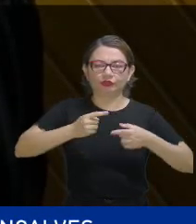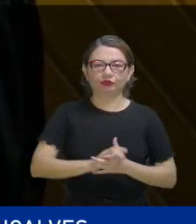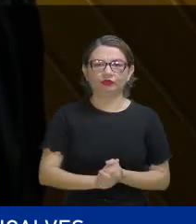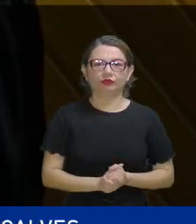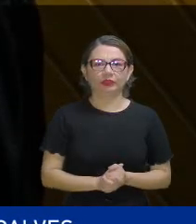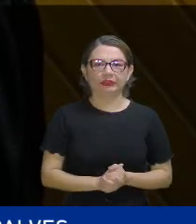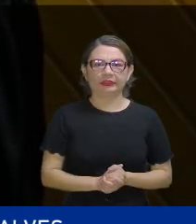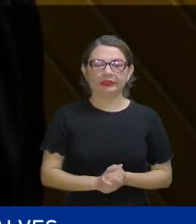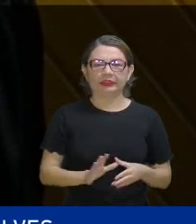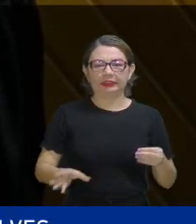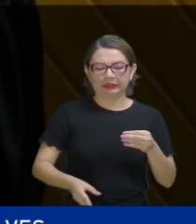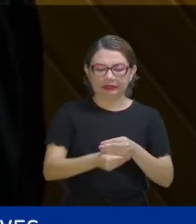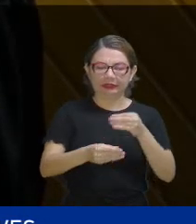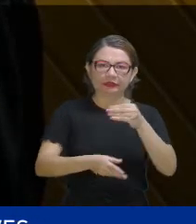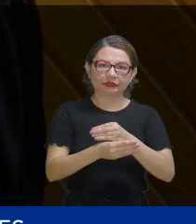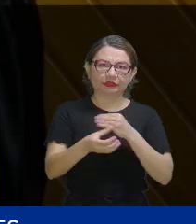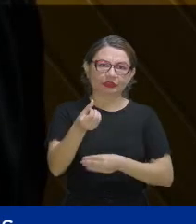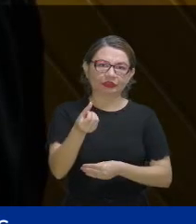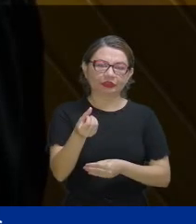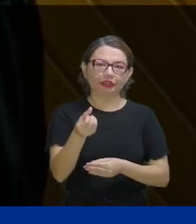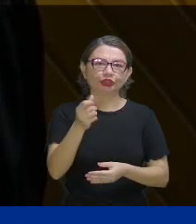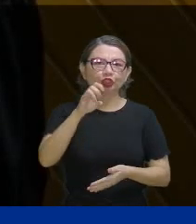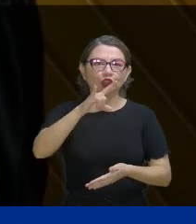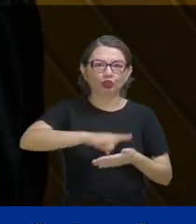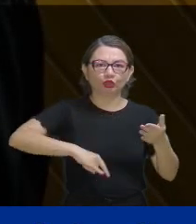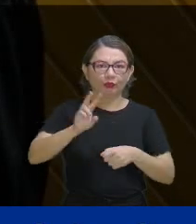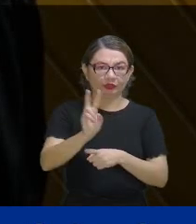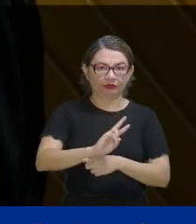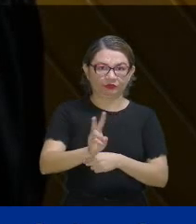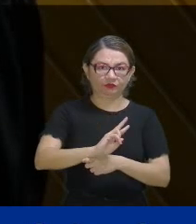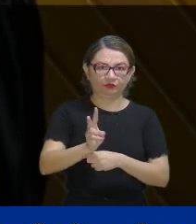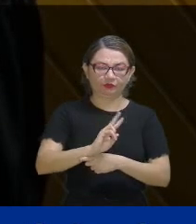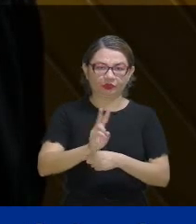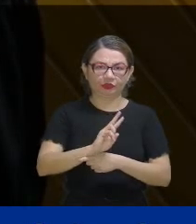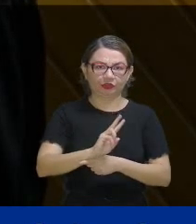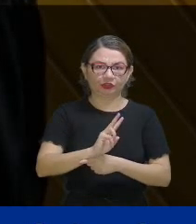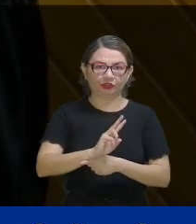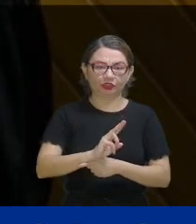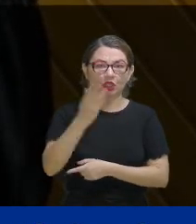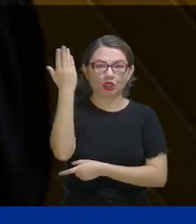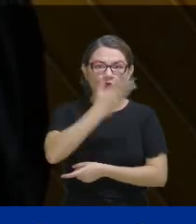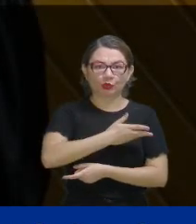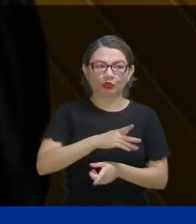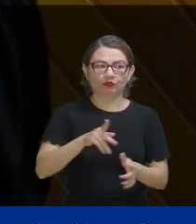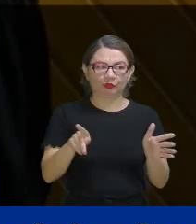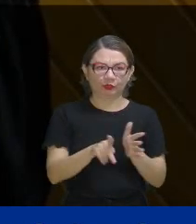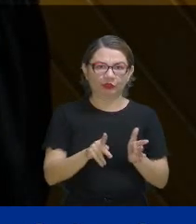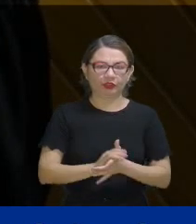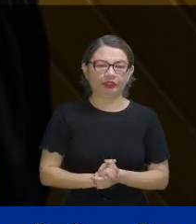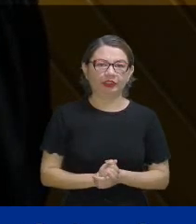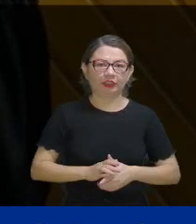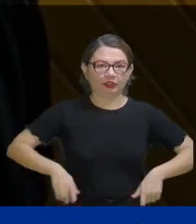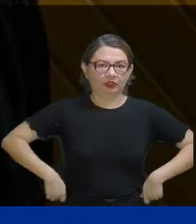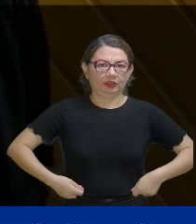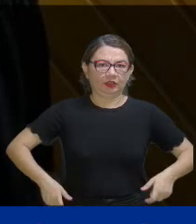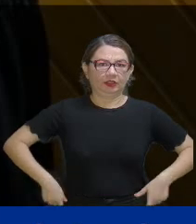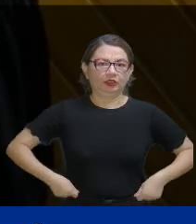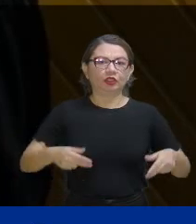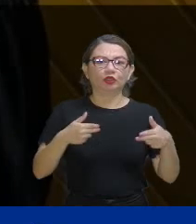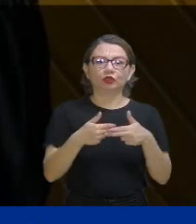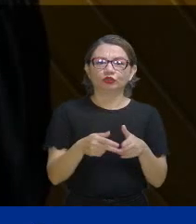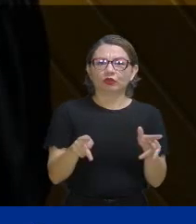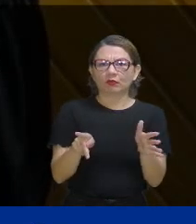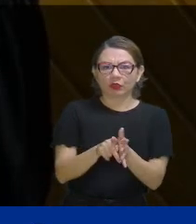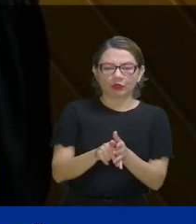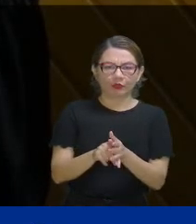contas anexou 6 notas fiscais e esclareceu que os respectivos comprovantes correspondem a despesas relacionadas